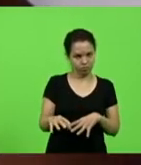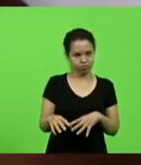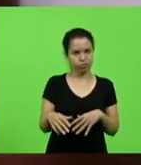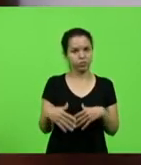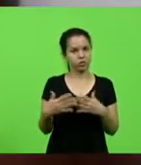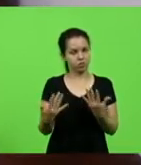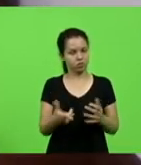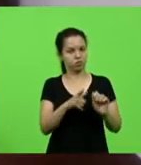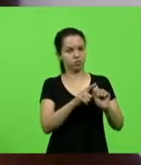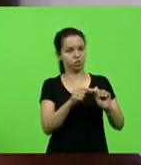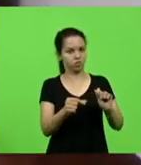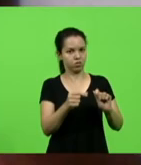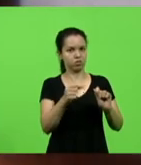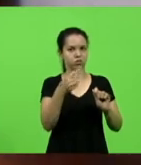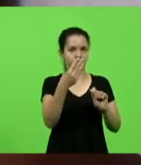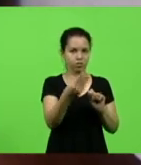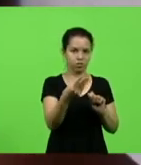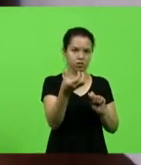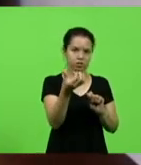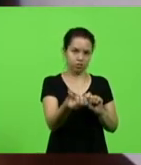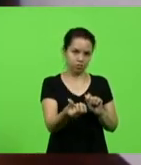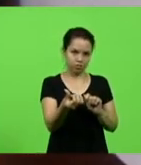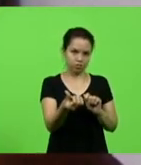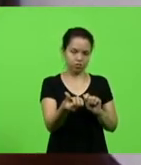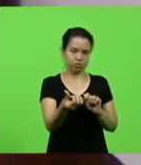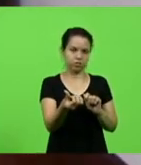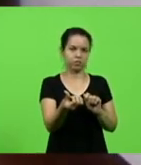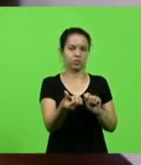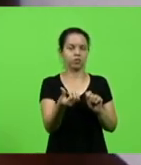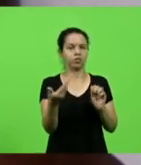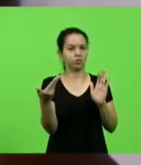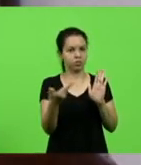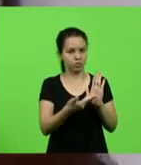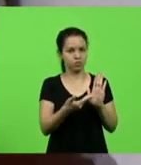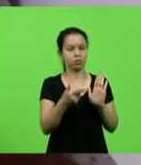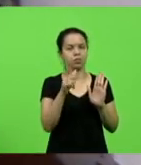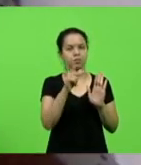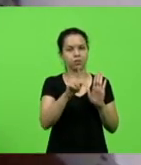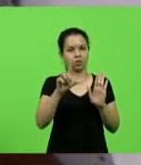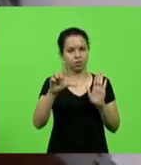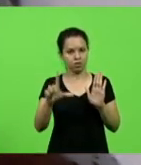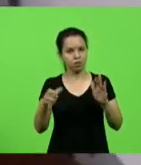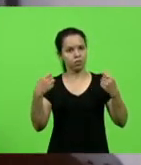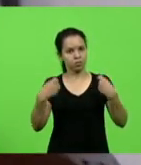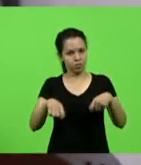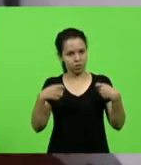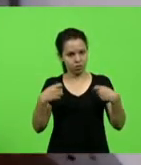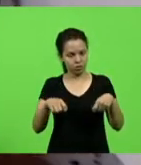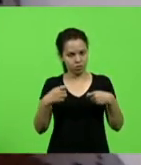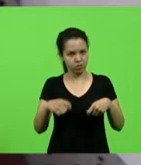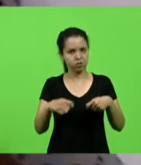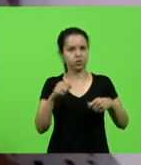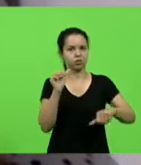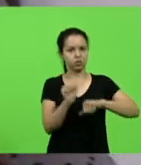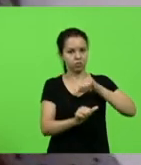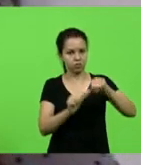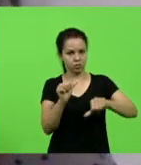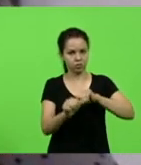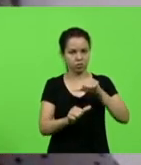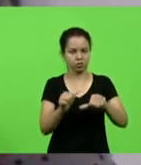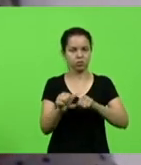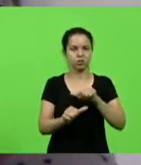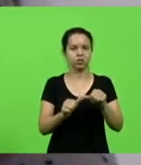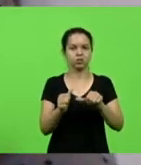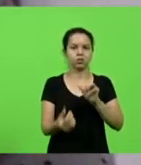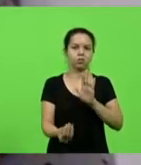artigo 36 desse PL tem que ser revisado. Quando coloca lá